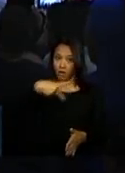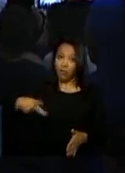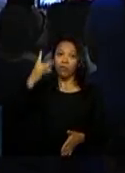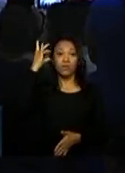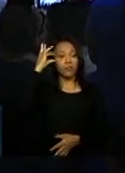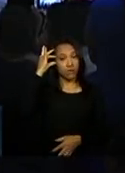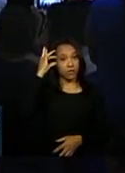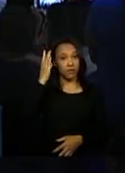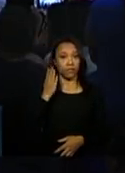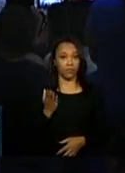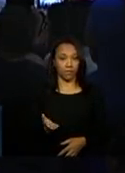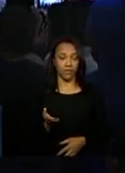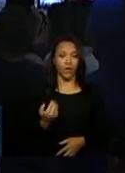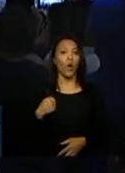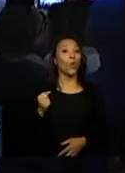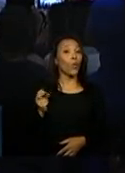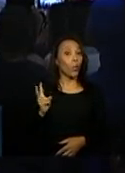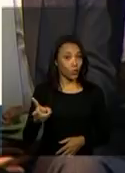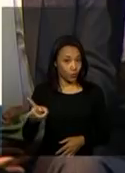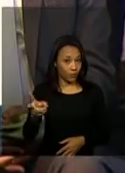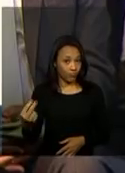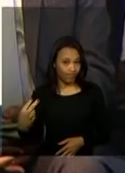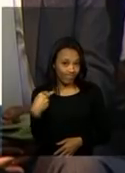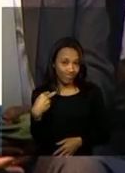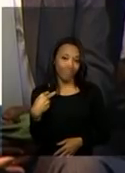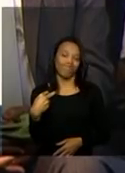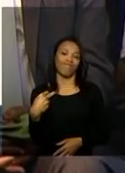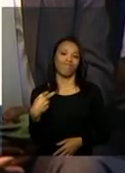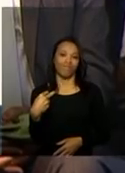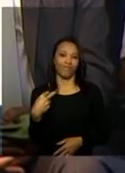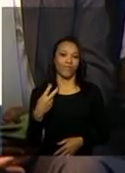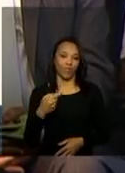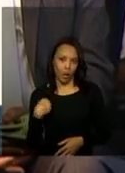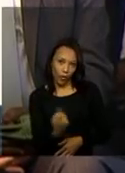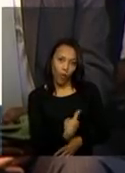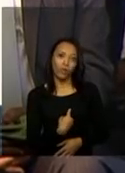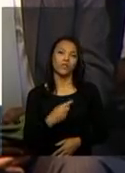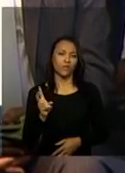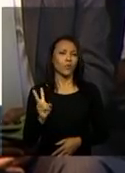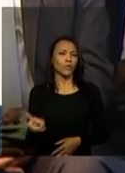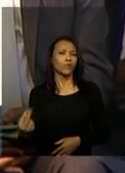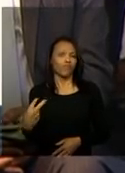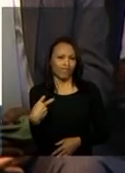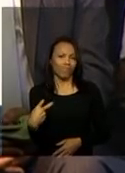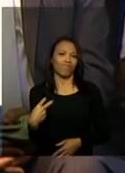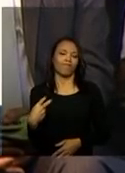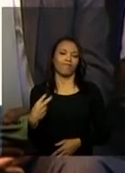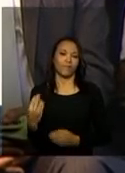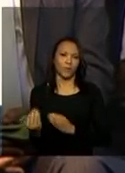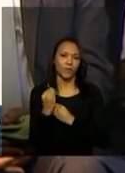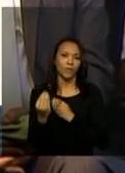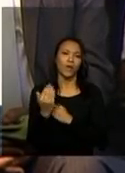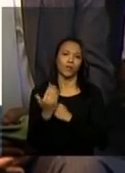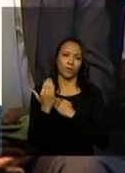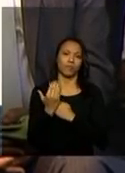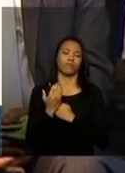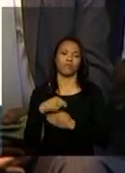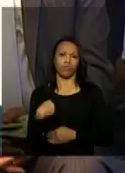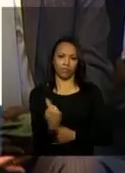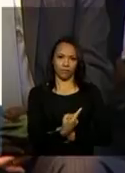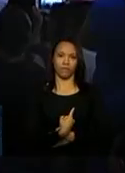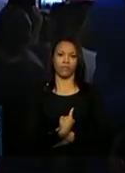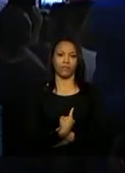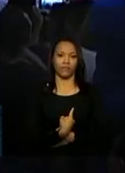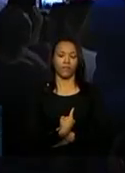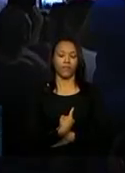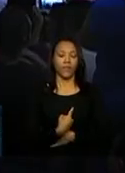né? Continue olhando por nós, que a gente sabe que a senhora vai continuar olhando por nós, né? Que,